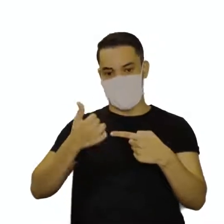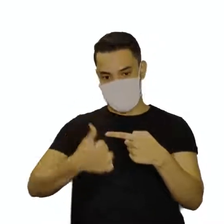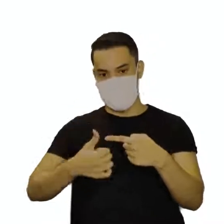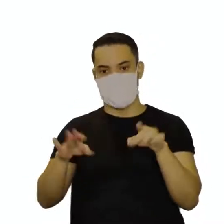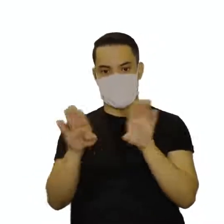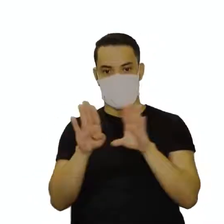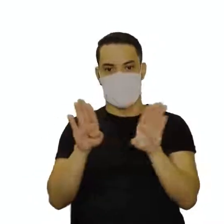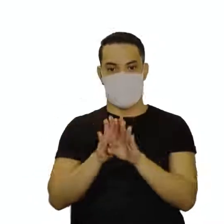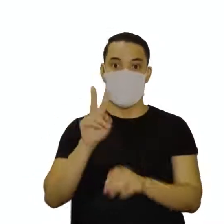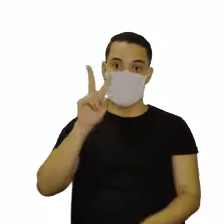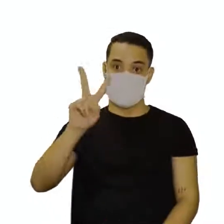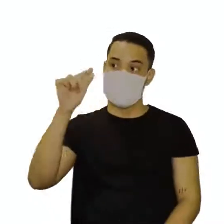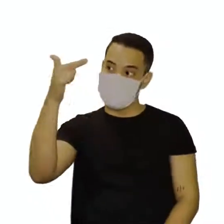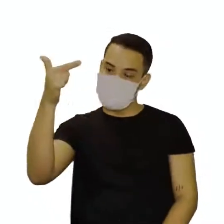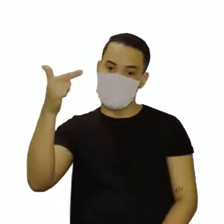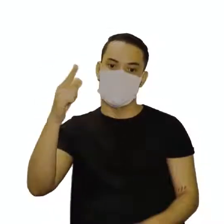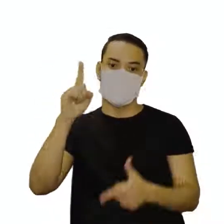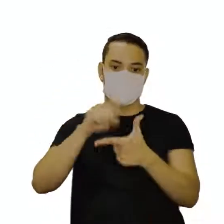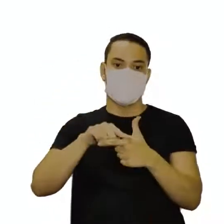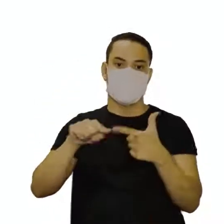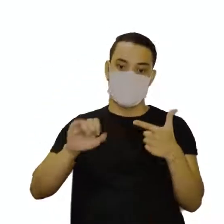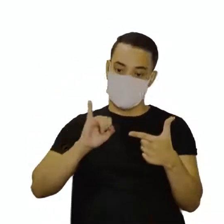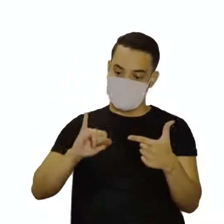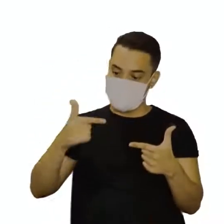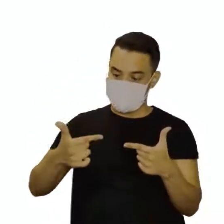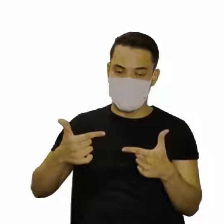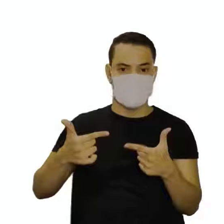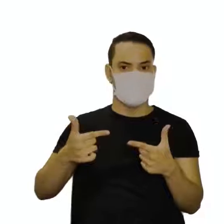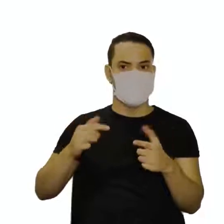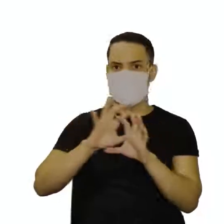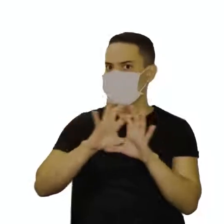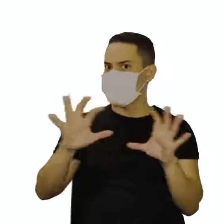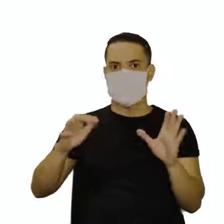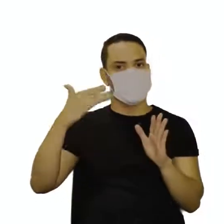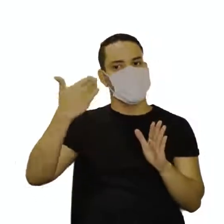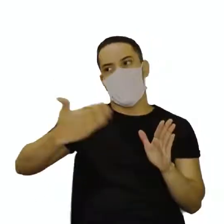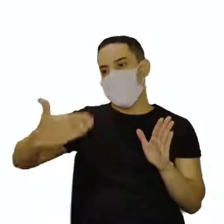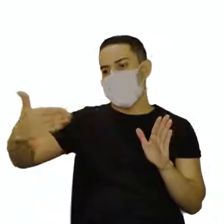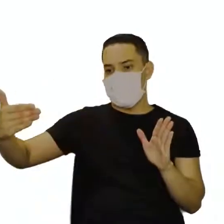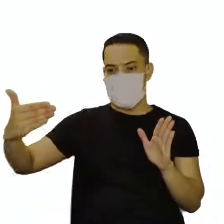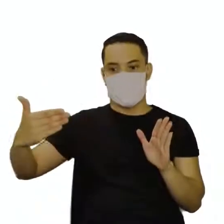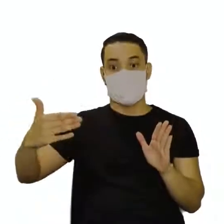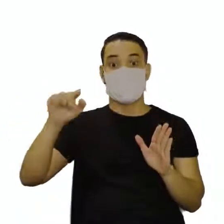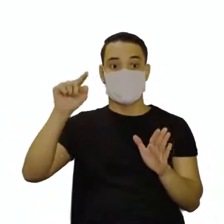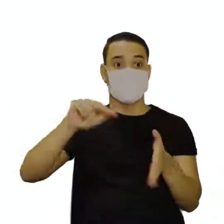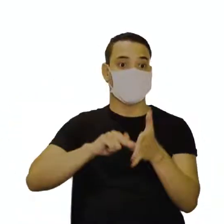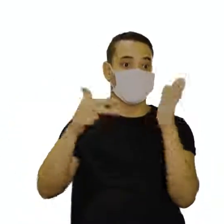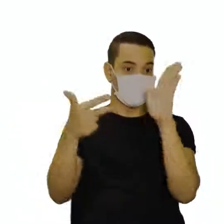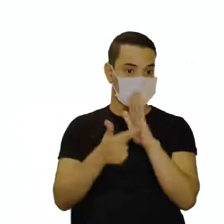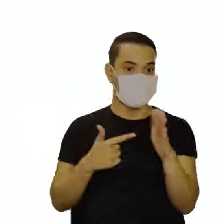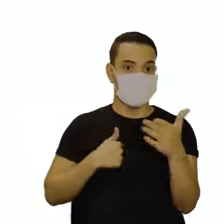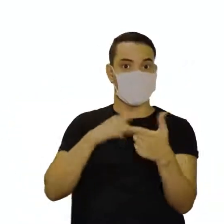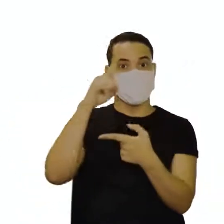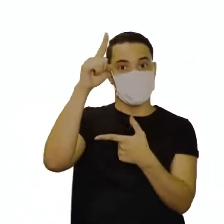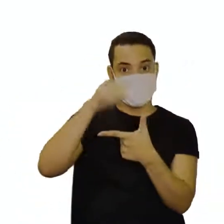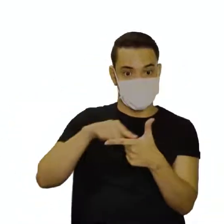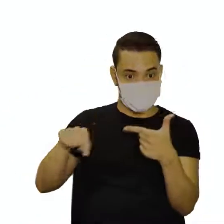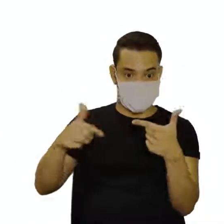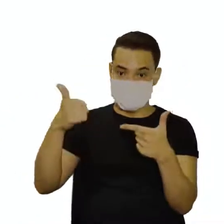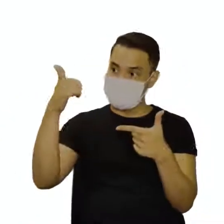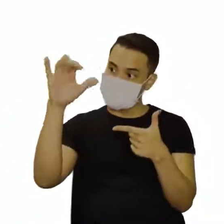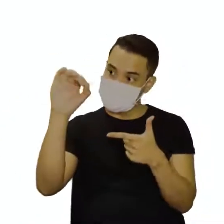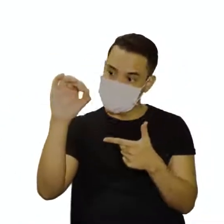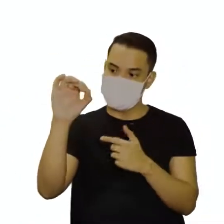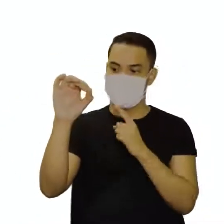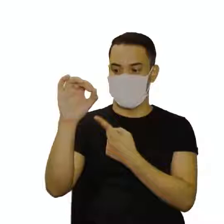uma V2 dividido por uma I2 e assim por diante. O que ele está dizendo é isso, que eu estou dividindo 10 por